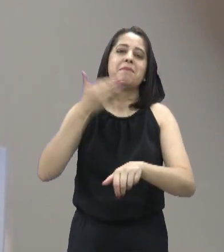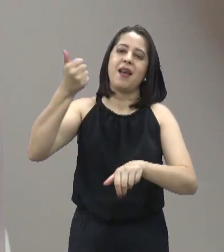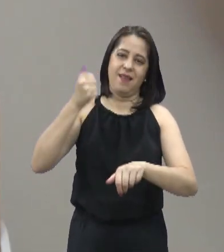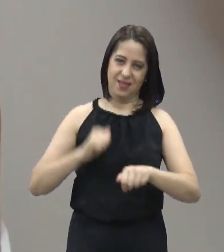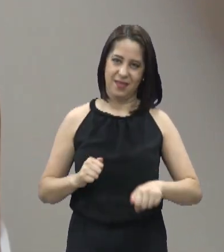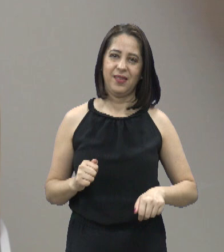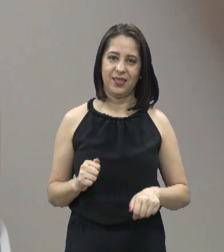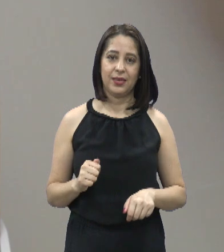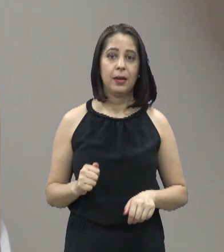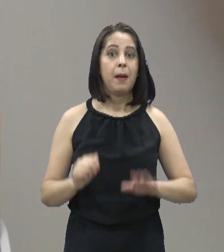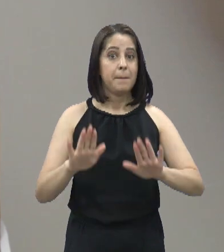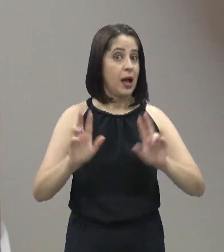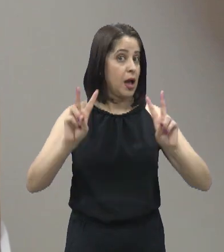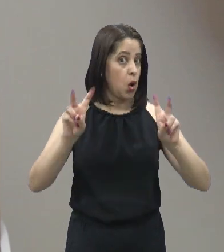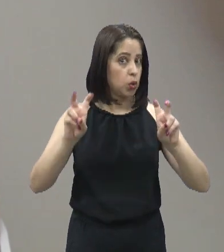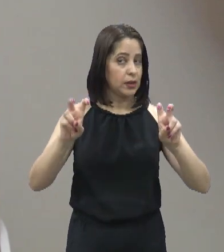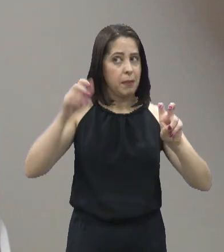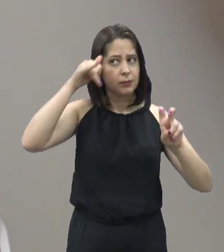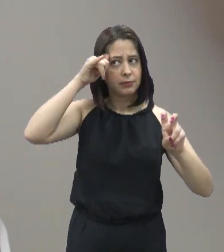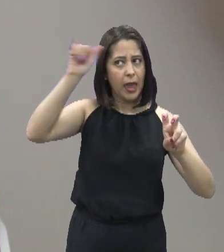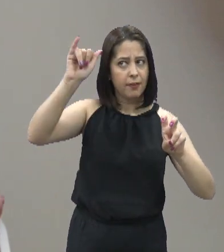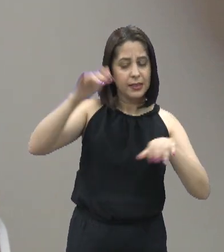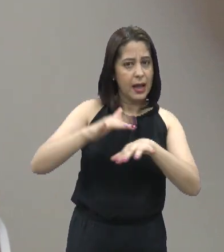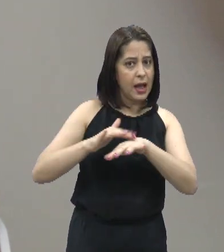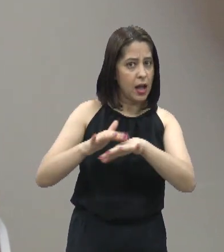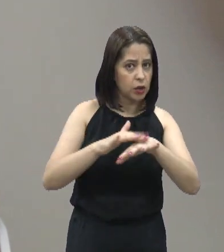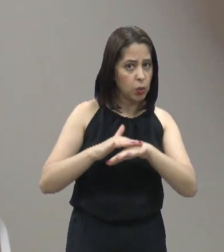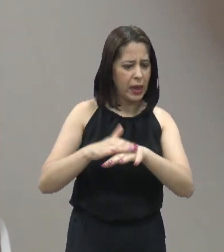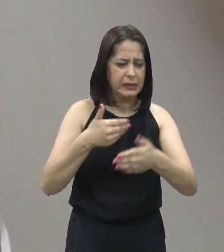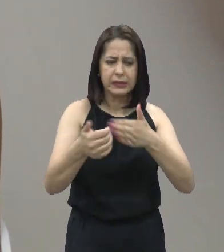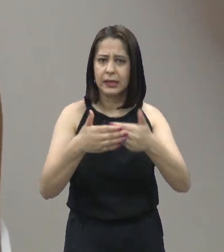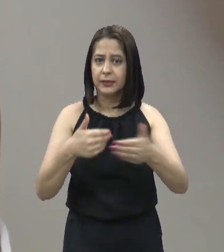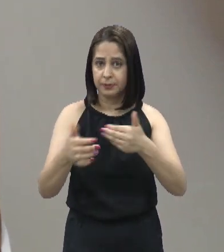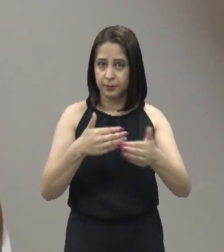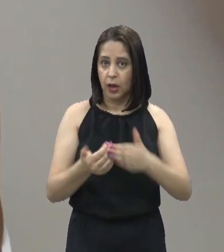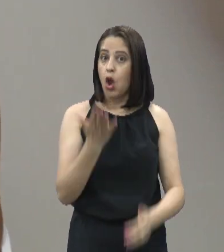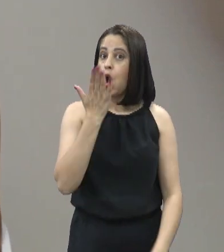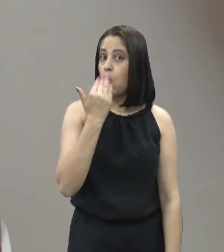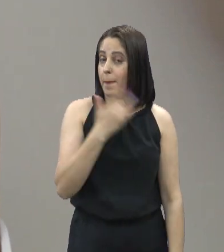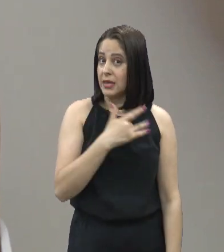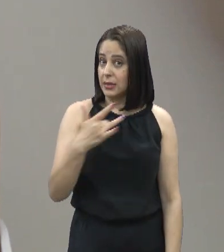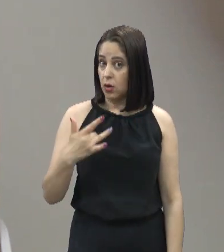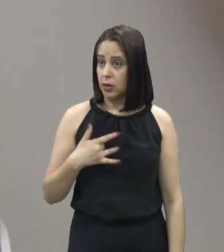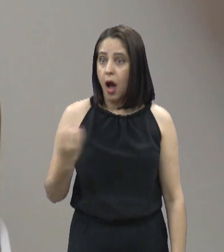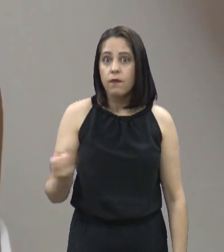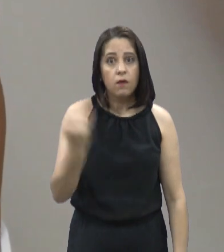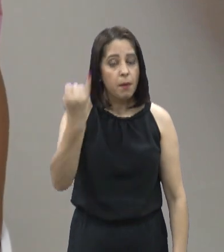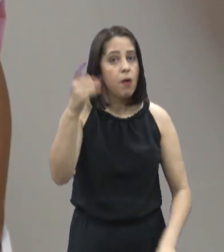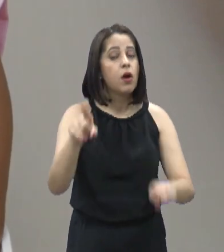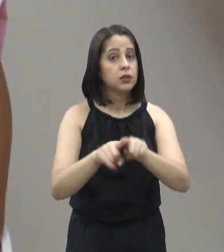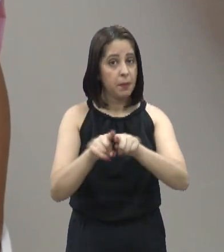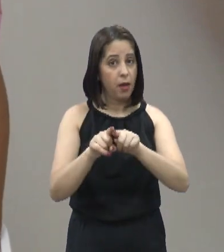tratar. E quando o assunto é prevenção de qualquer tipo de doença, a alimentação é importantíssima.